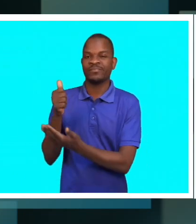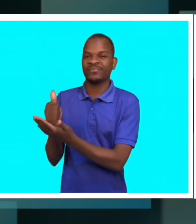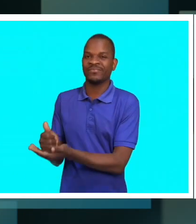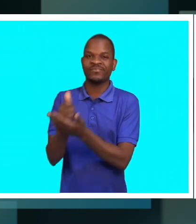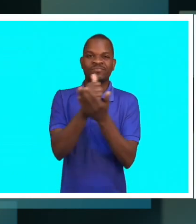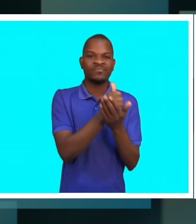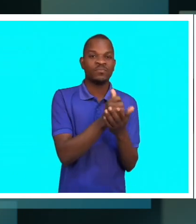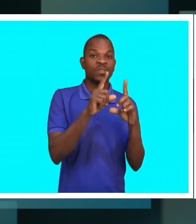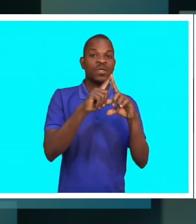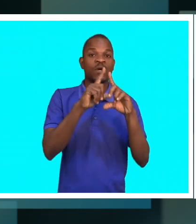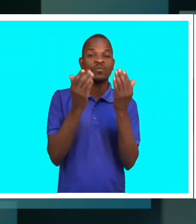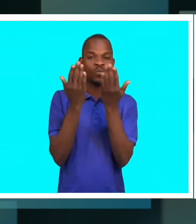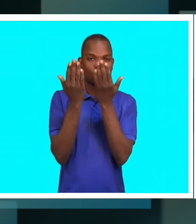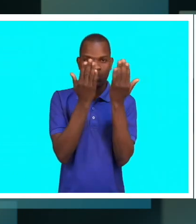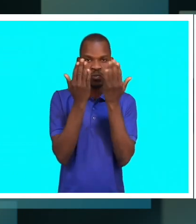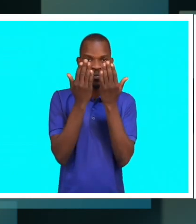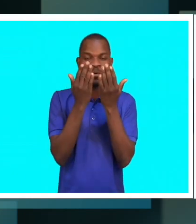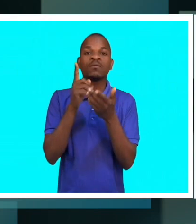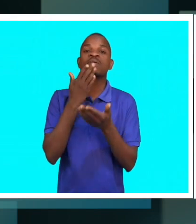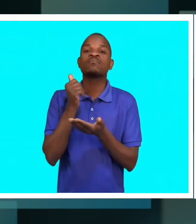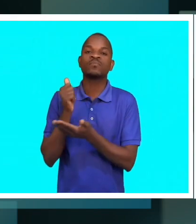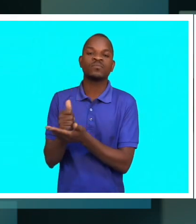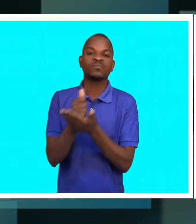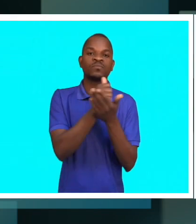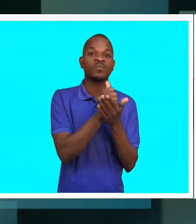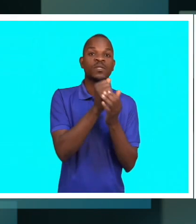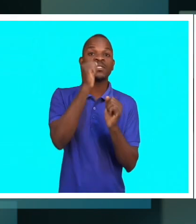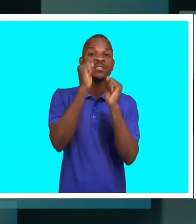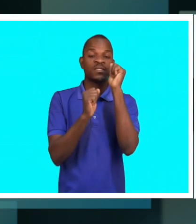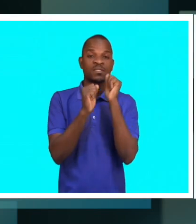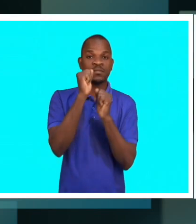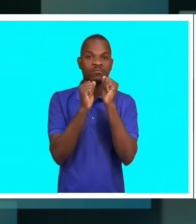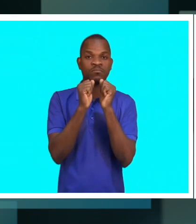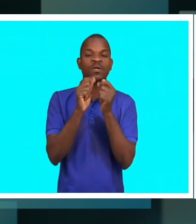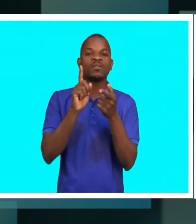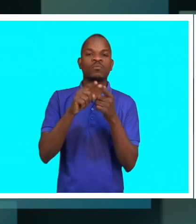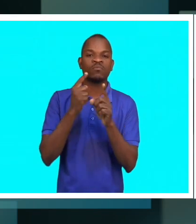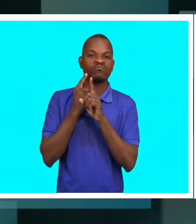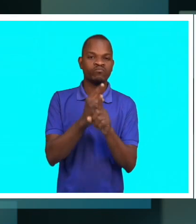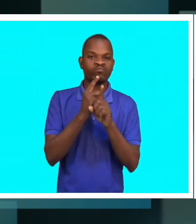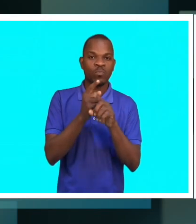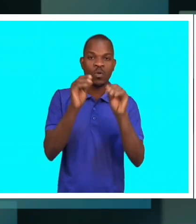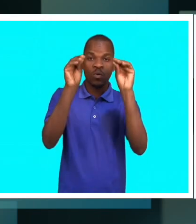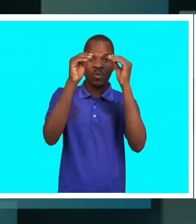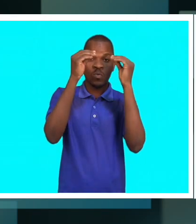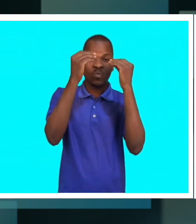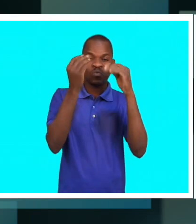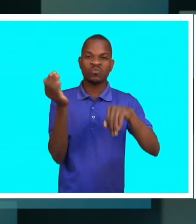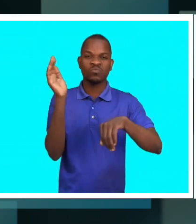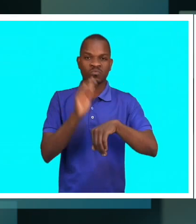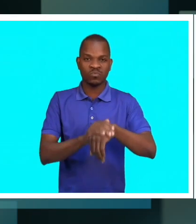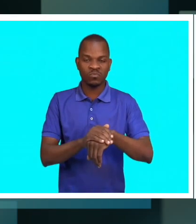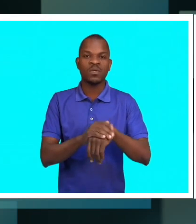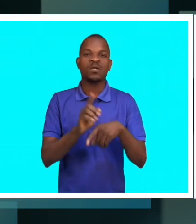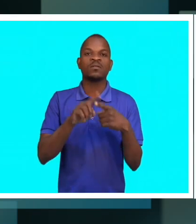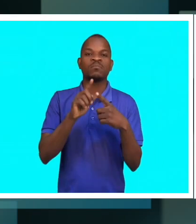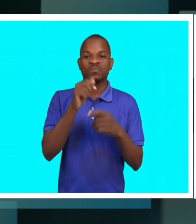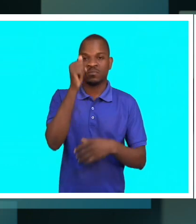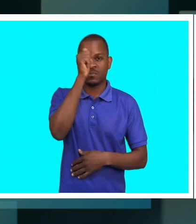Tete vão beneficiar de bolsas de estudos oferecidas pela CIR Motors para frequentar cursos técnicos